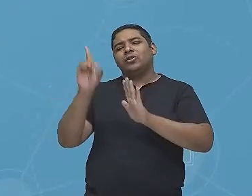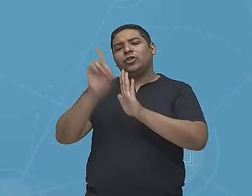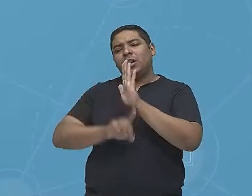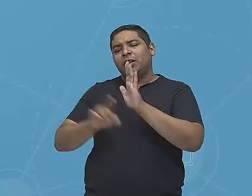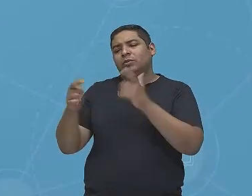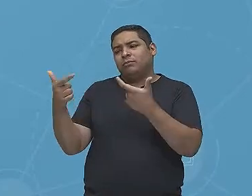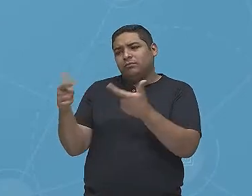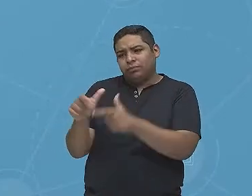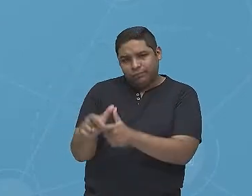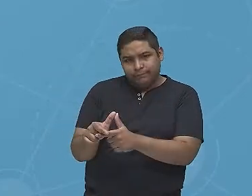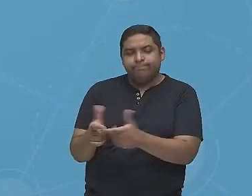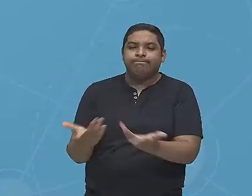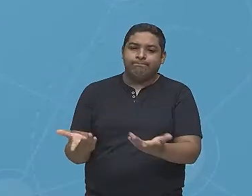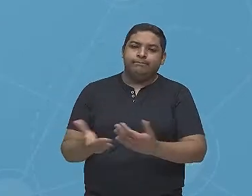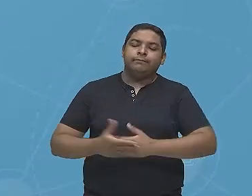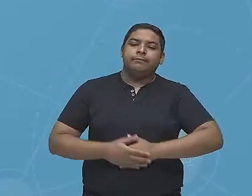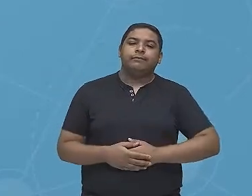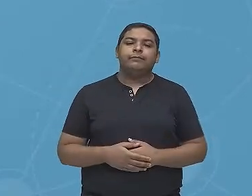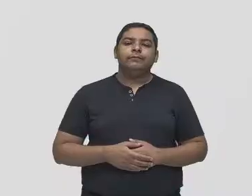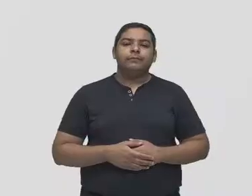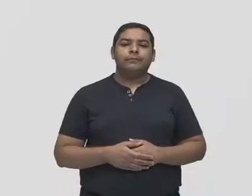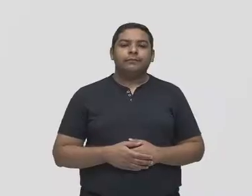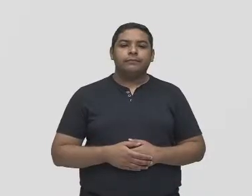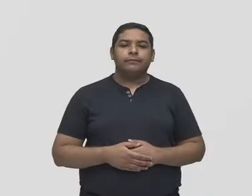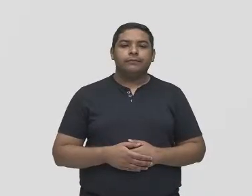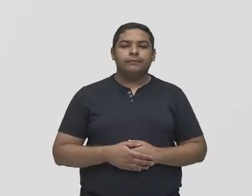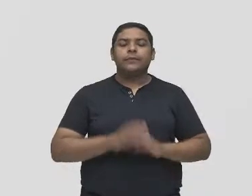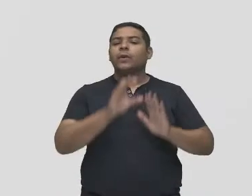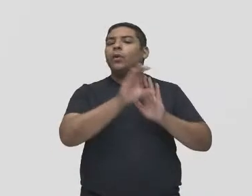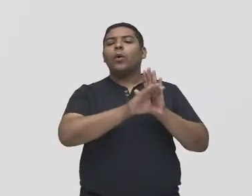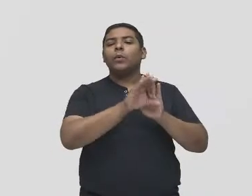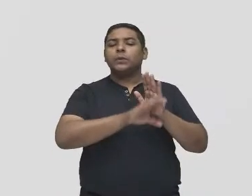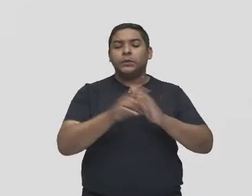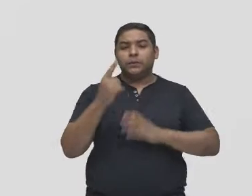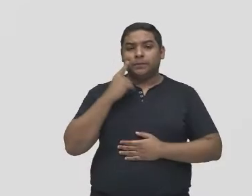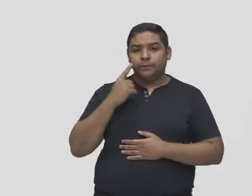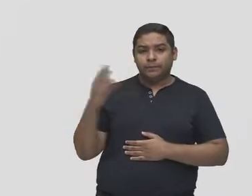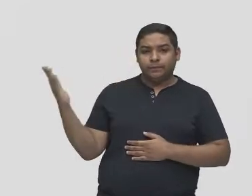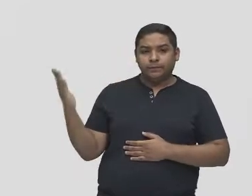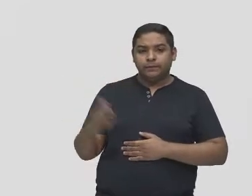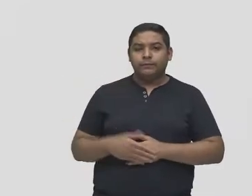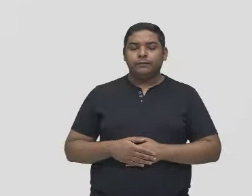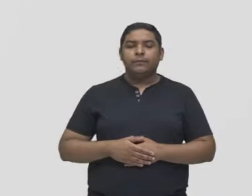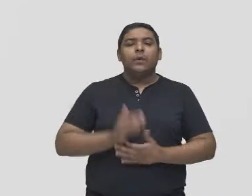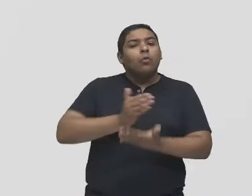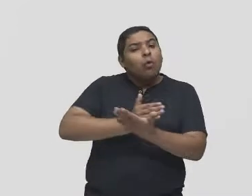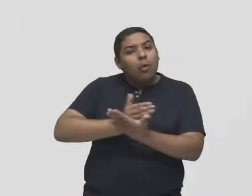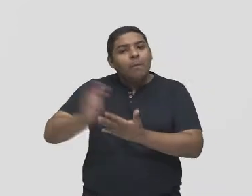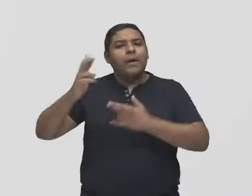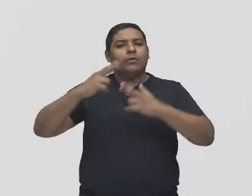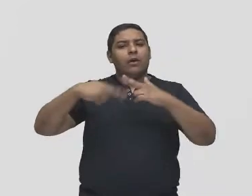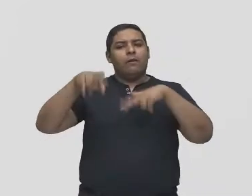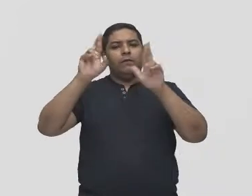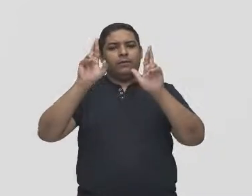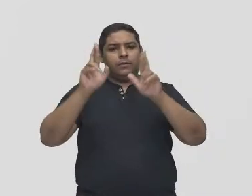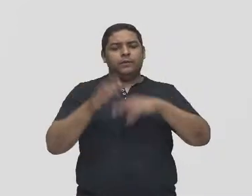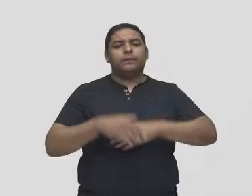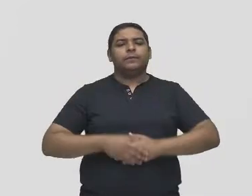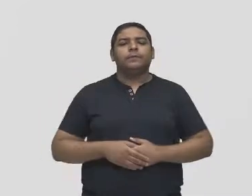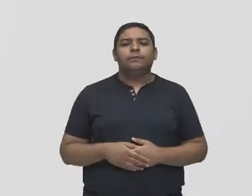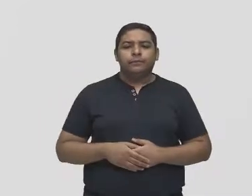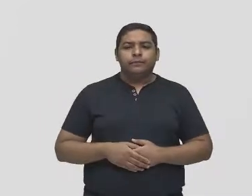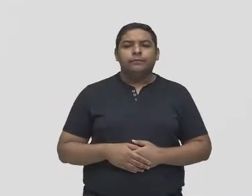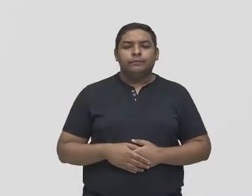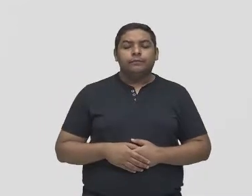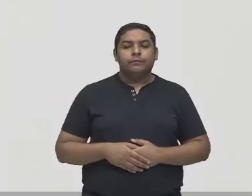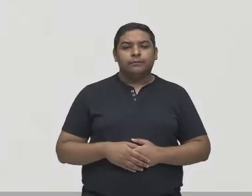Tudo bem? Vou trazer para vocês aí um conceito para nós iniciarmos. Vamos lá? Então, o início da revolução é